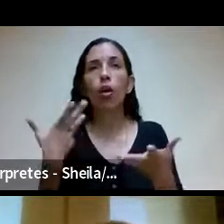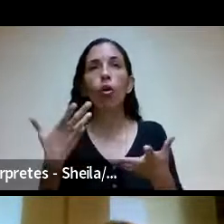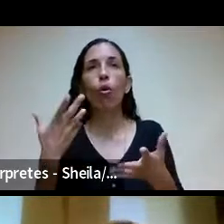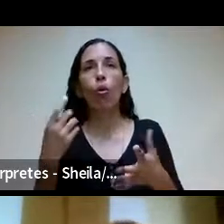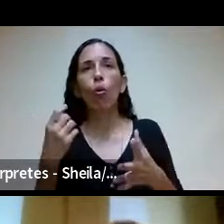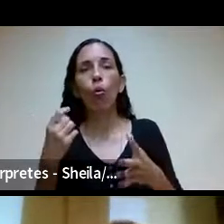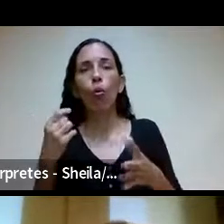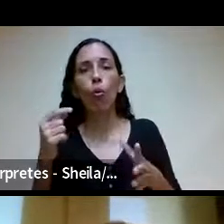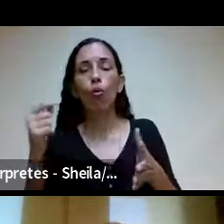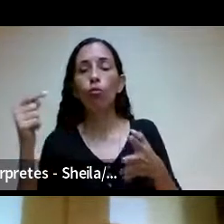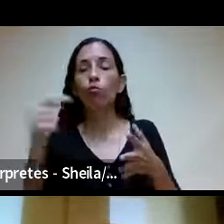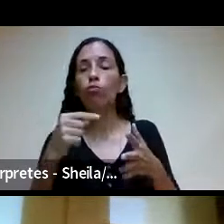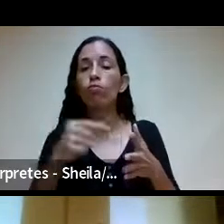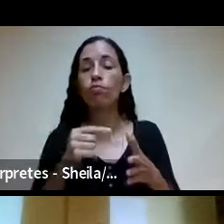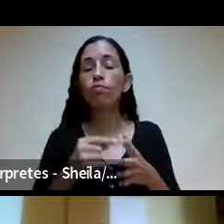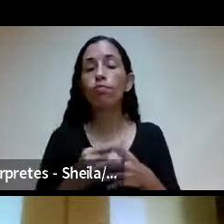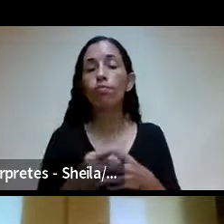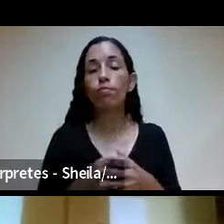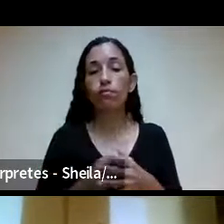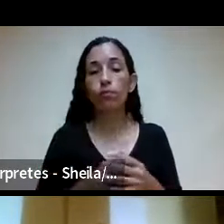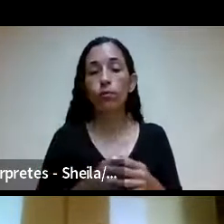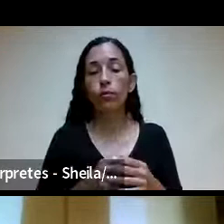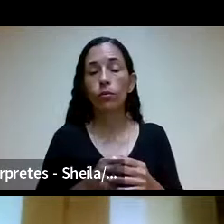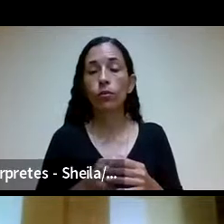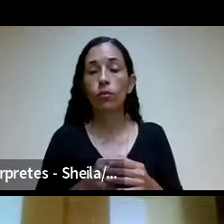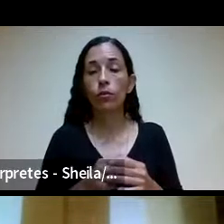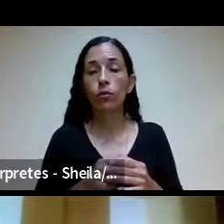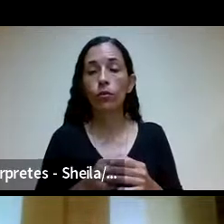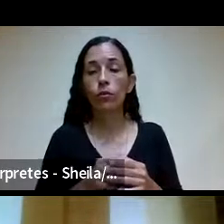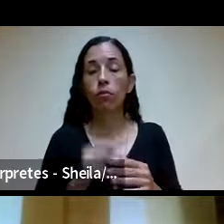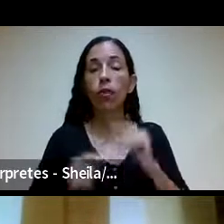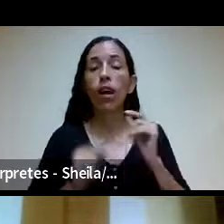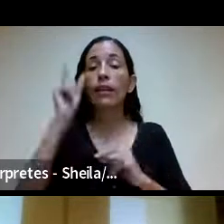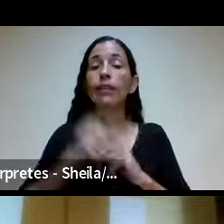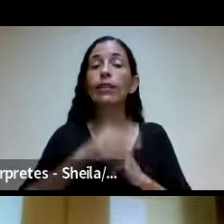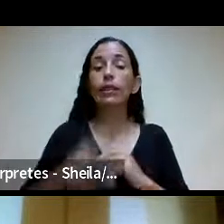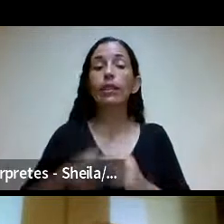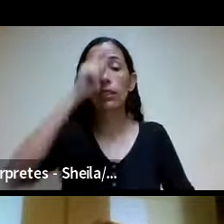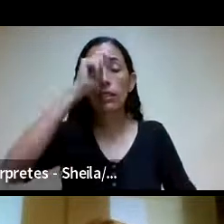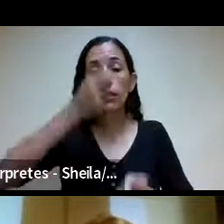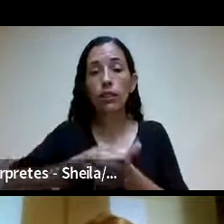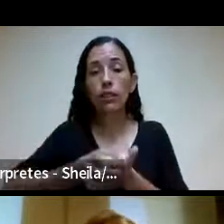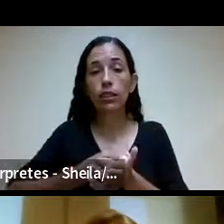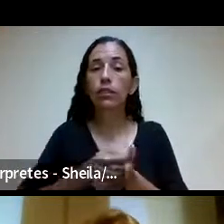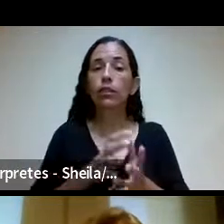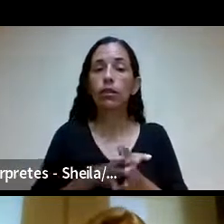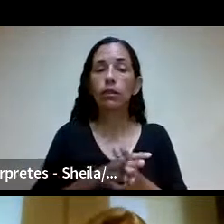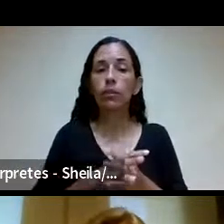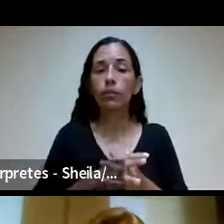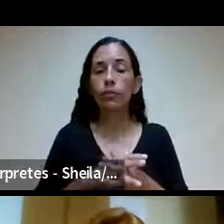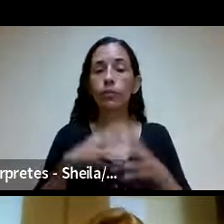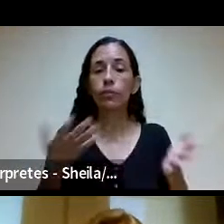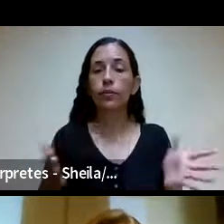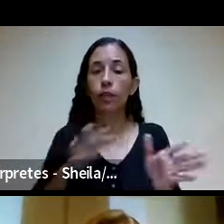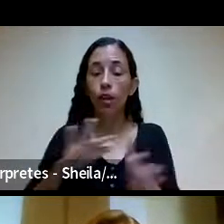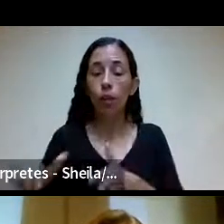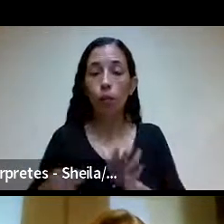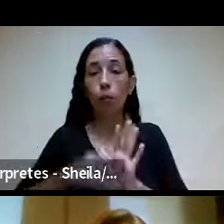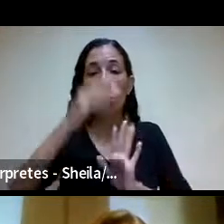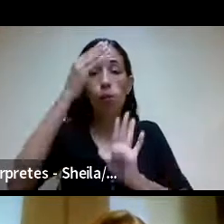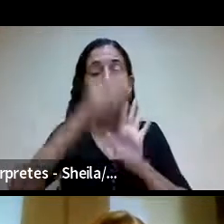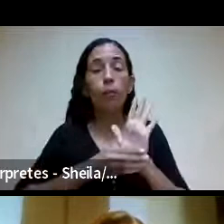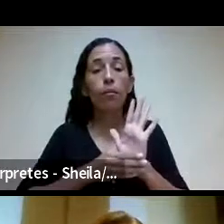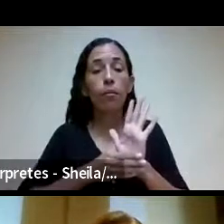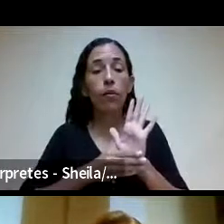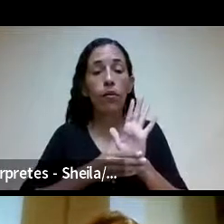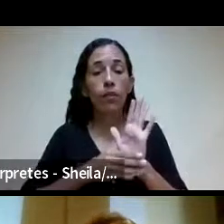de nulidade a sentença. Qual é? A hipótese de captação ilícita de sufrágio. Existe um vídeo,